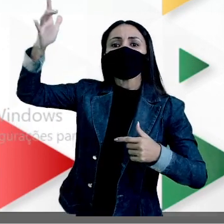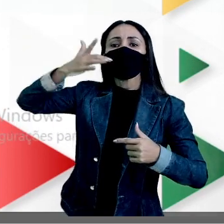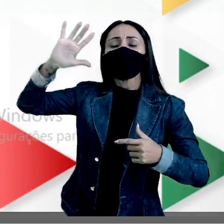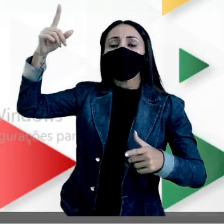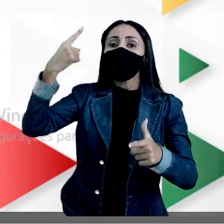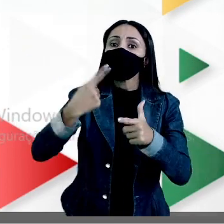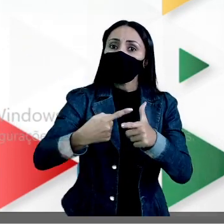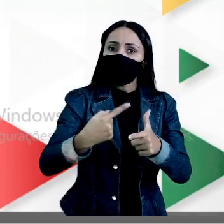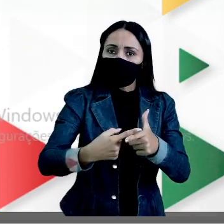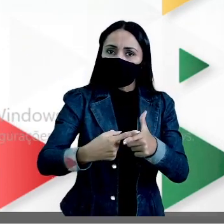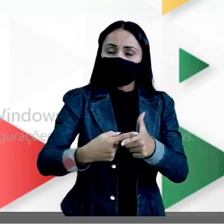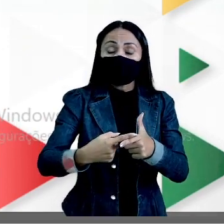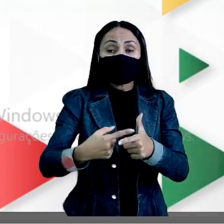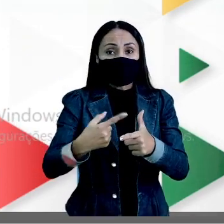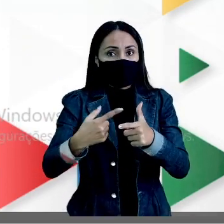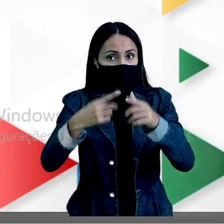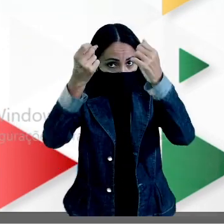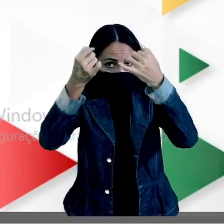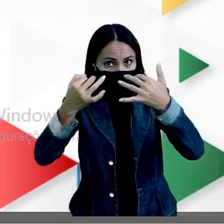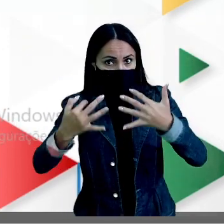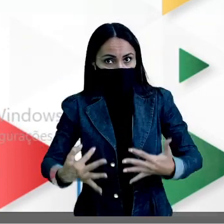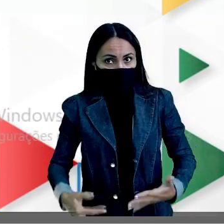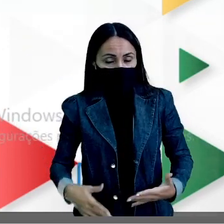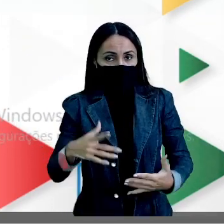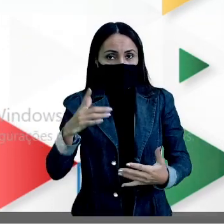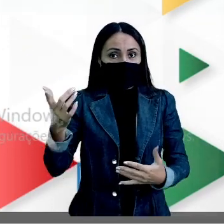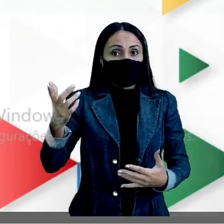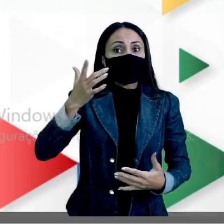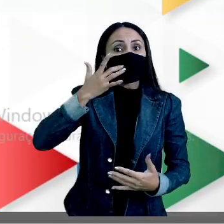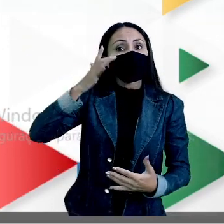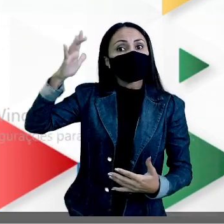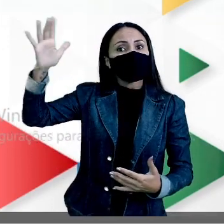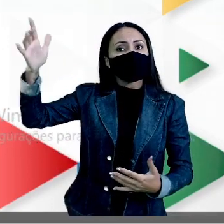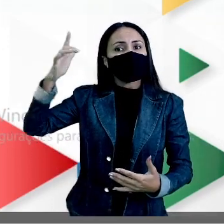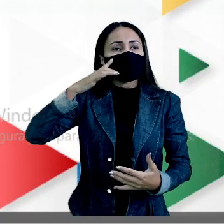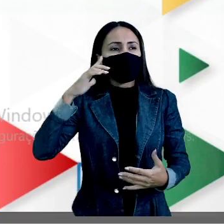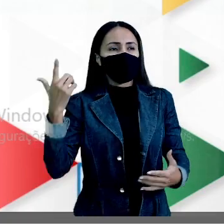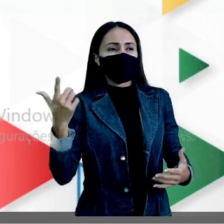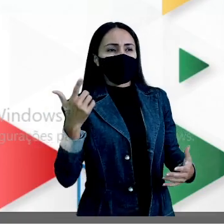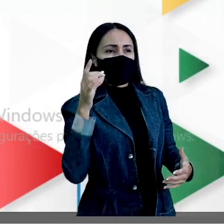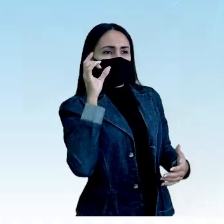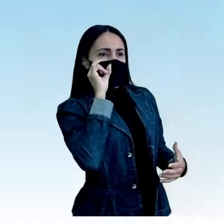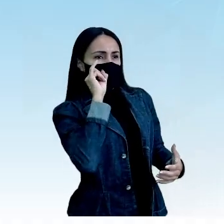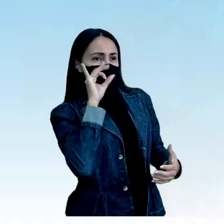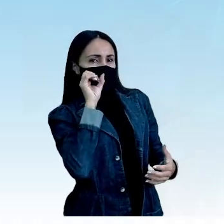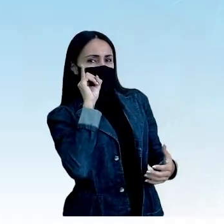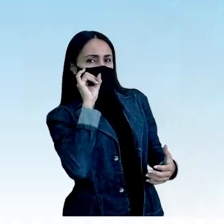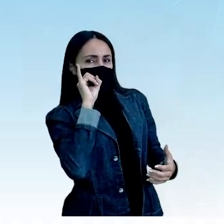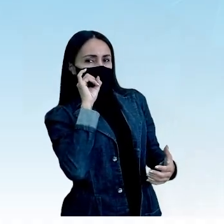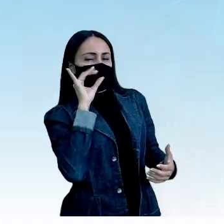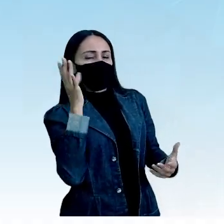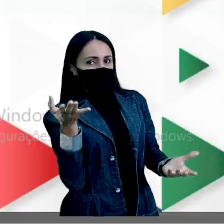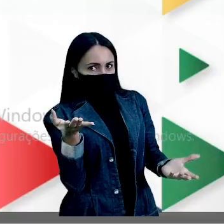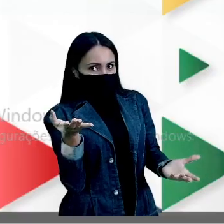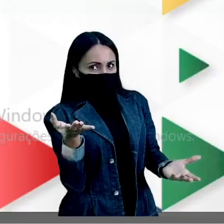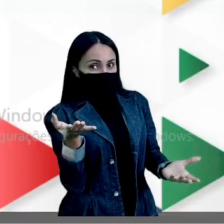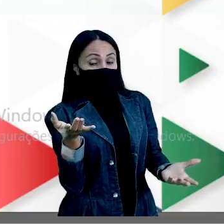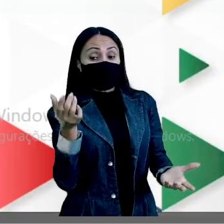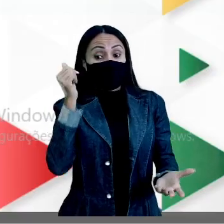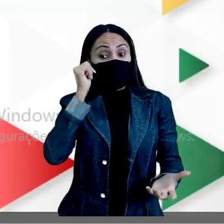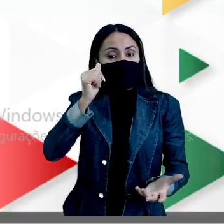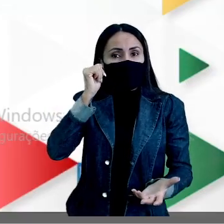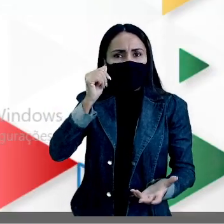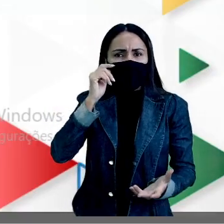ele eu vou explicar um pouquinho mais na frente, ele é a cara do conquistador, do homem galante, que sai para galantear mulheres e que